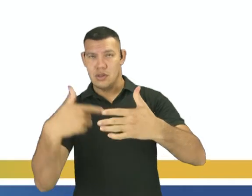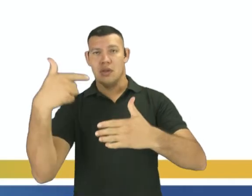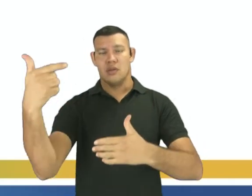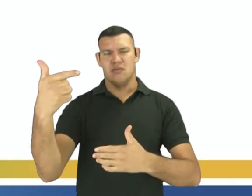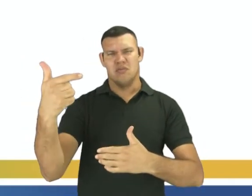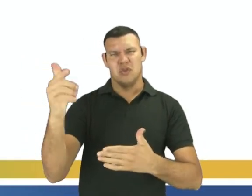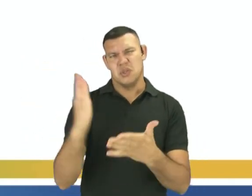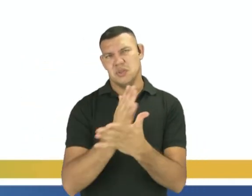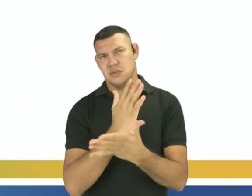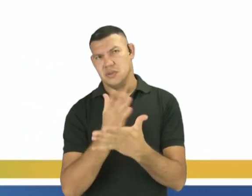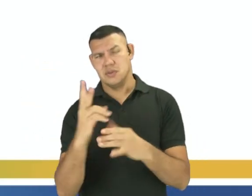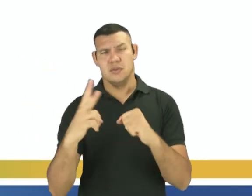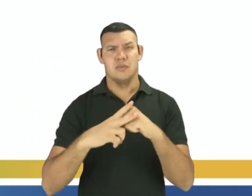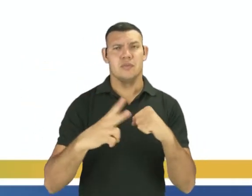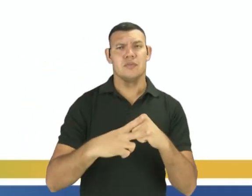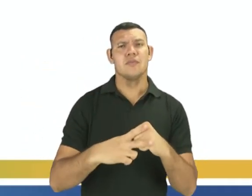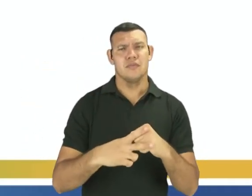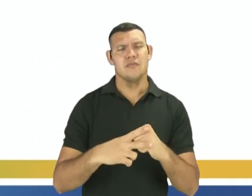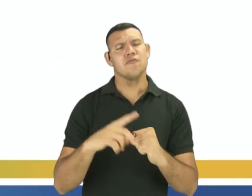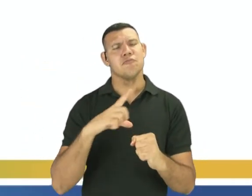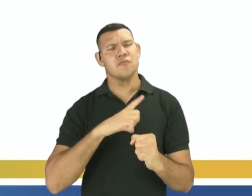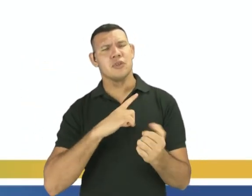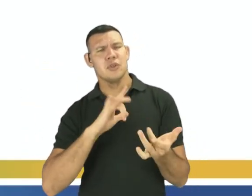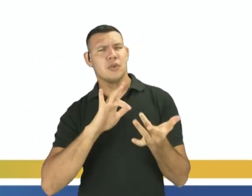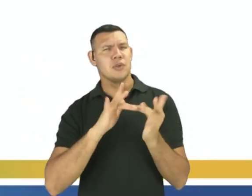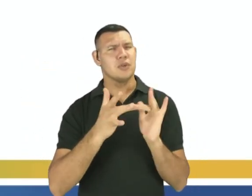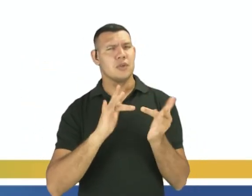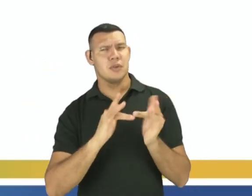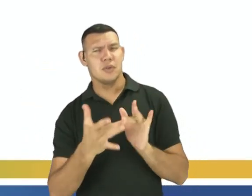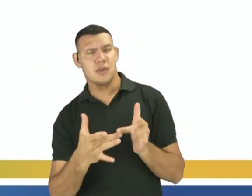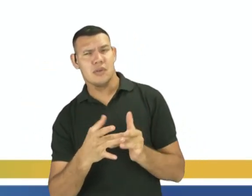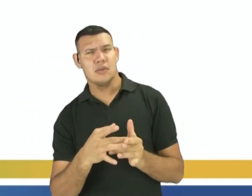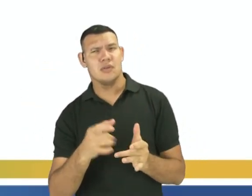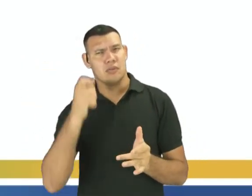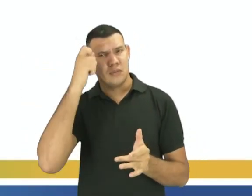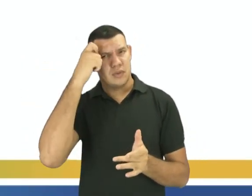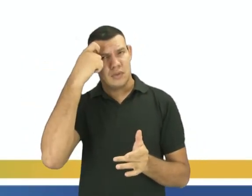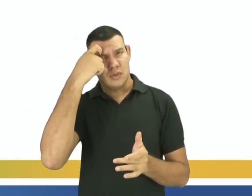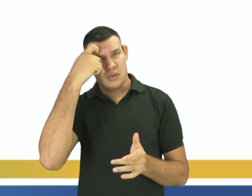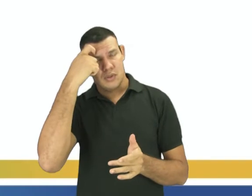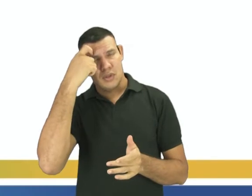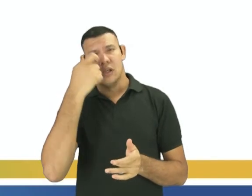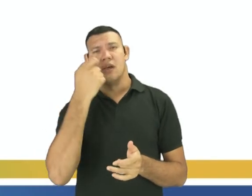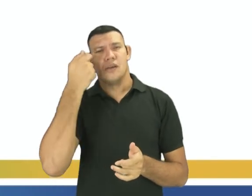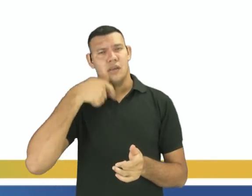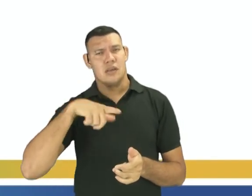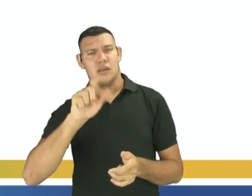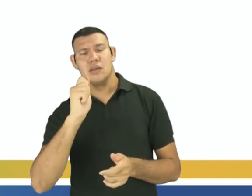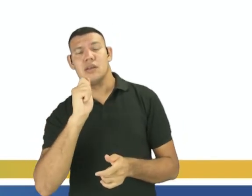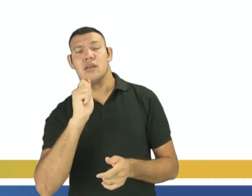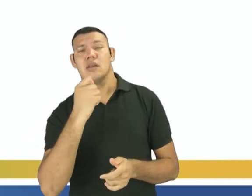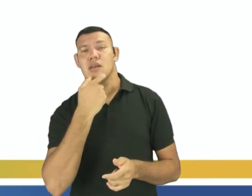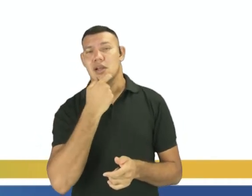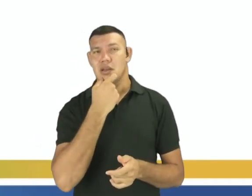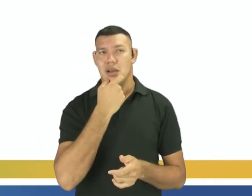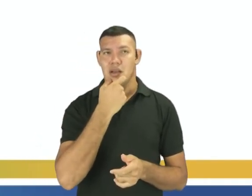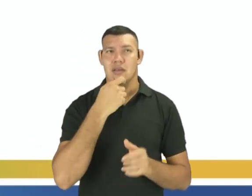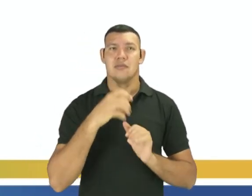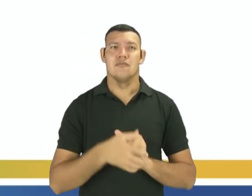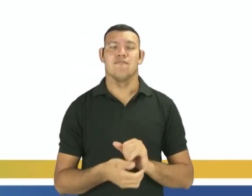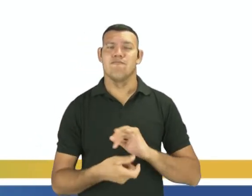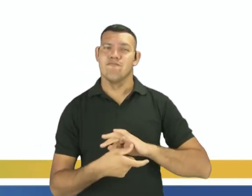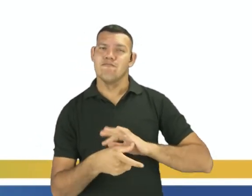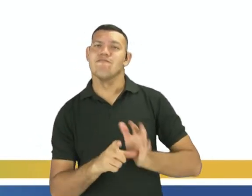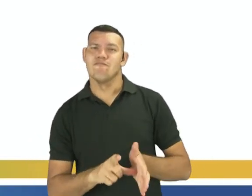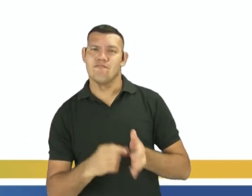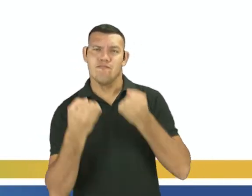eu já disse, você vai tendo contato, conhecimento com a língua inglesa, você vai aprendendo aos poucos esses verbos. Como nós vimos anteriormente,